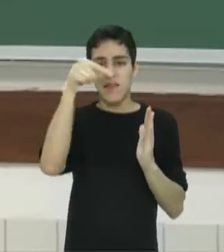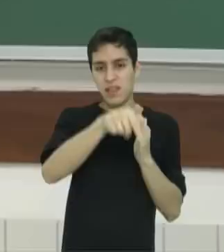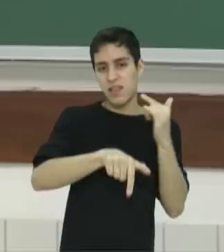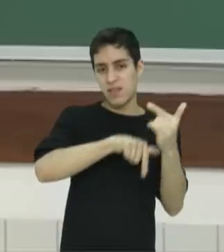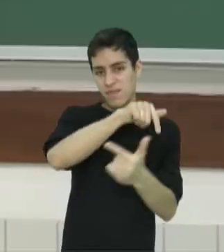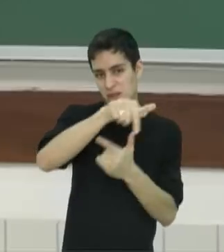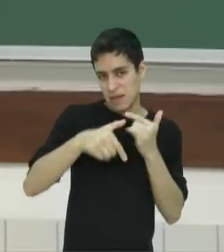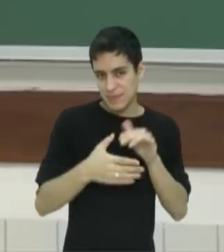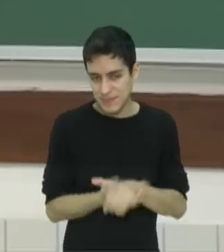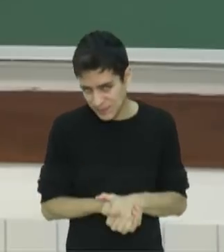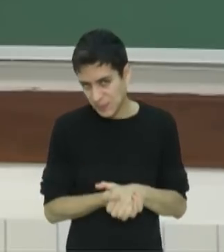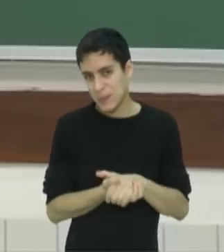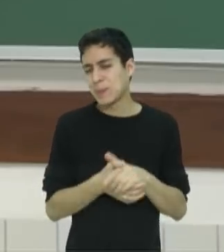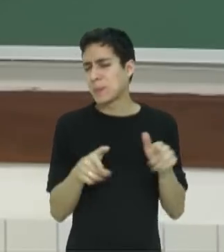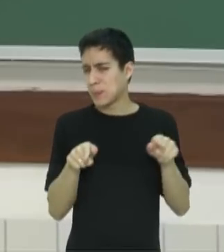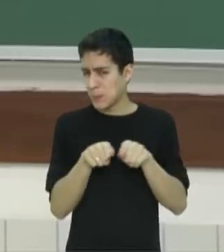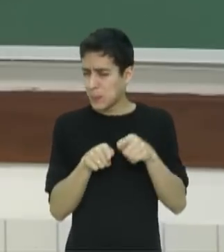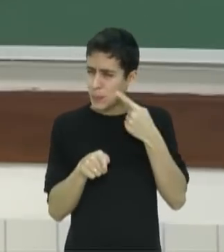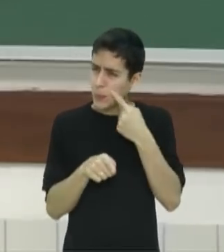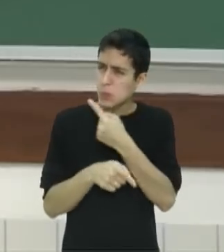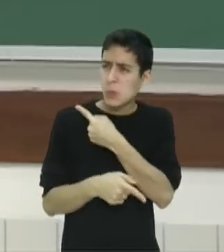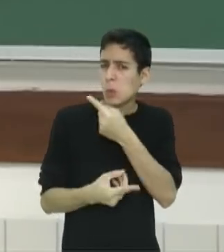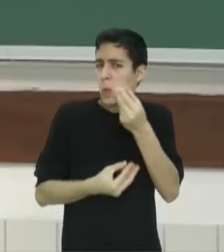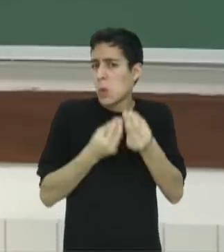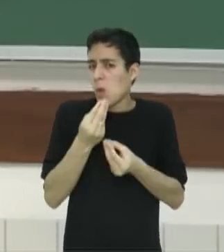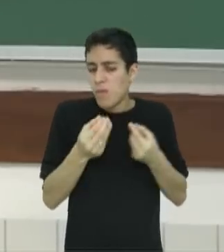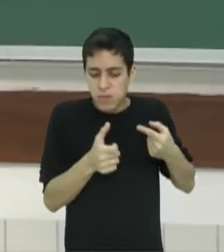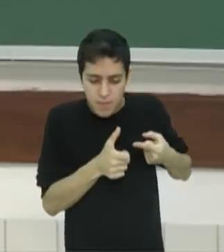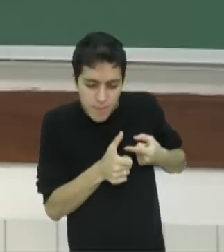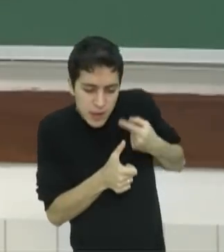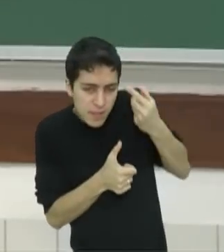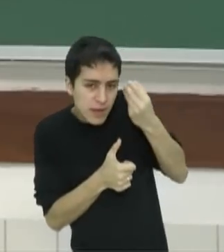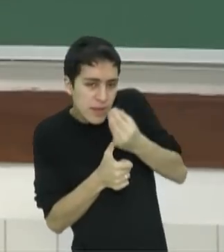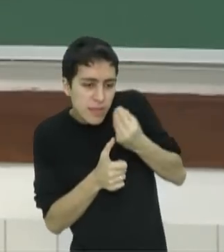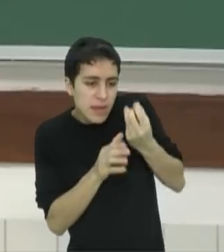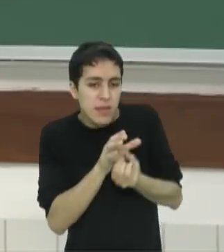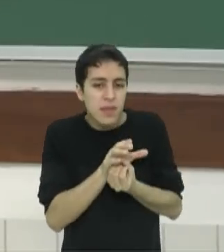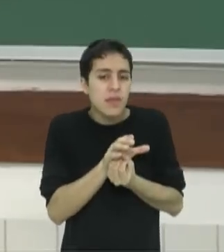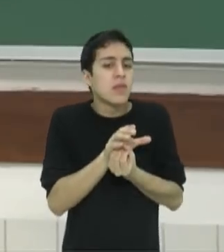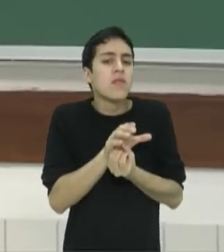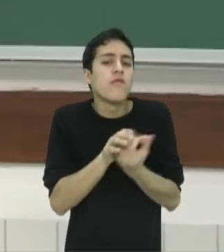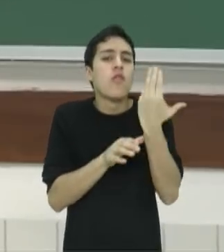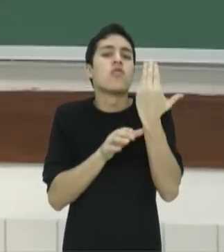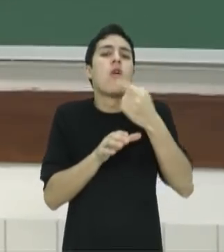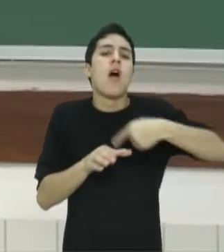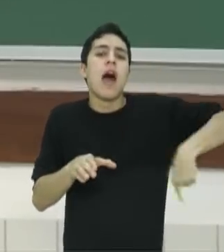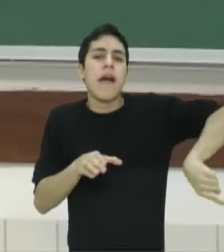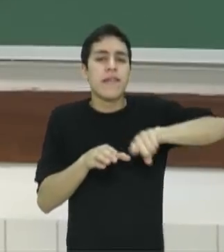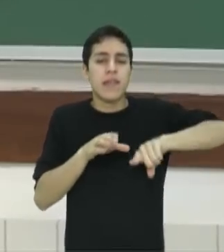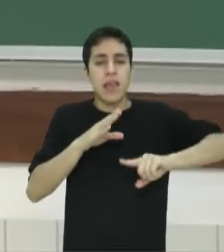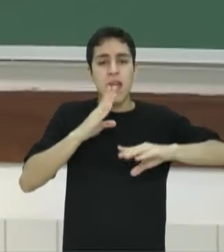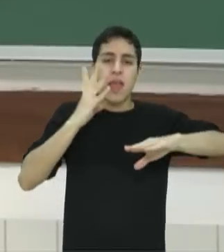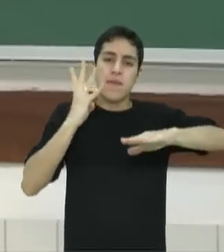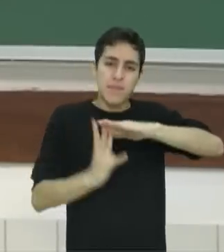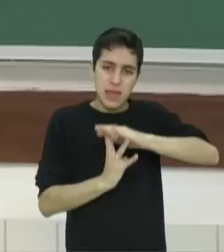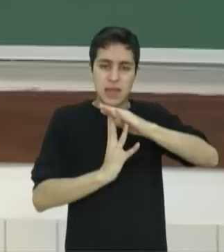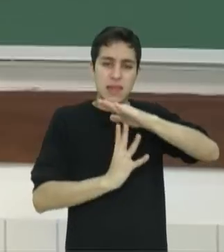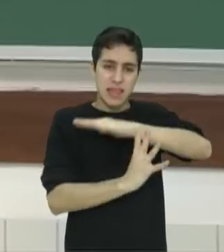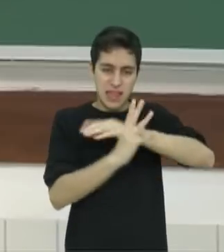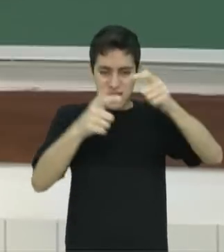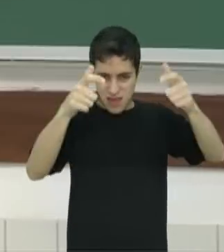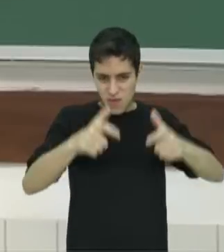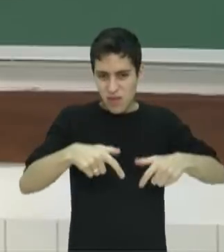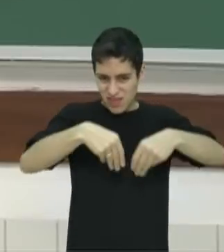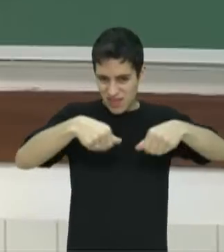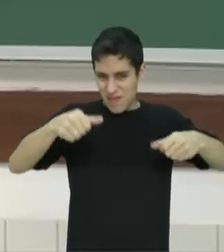E também a gente viu como foi uma das primeiras experiências do estabelecimento do imigrante em solo brasileiro, especialmente em São